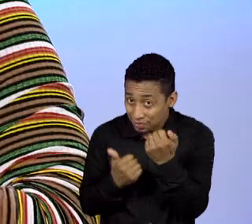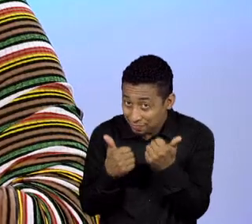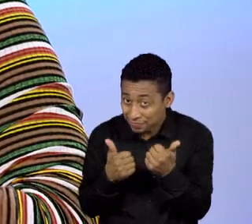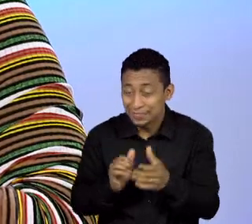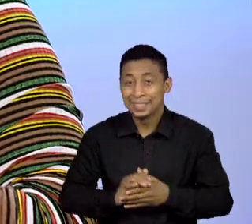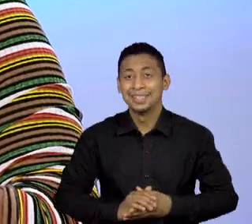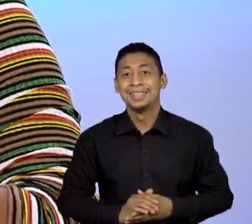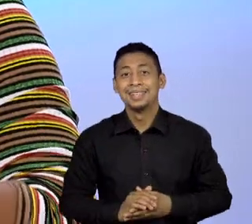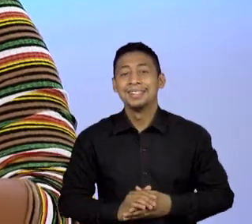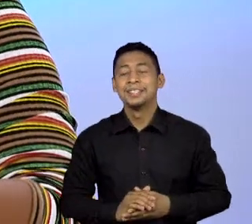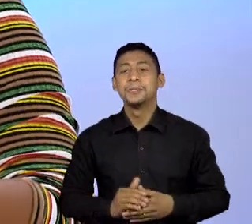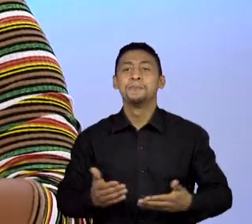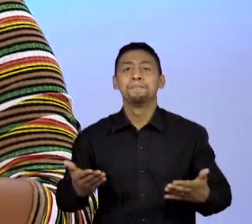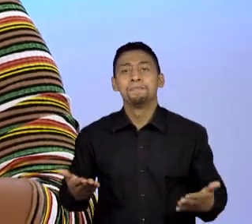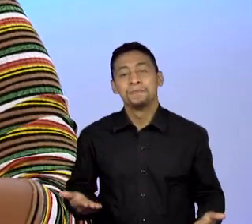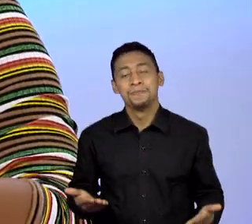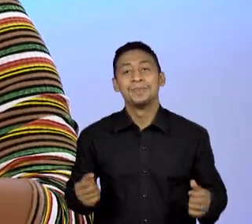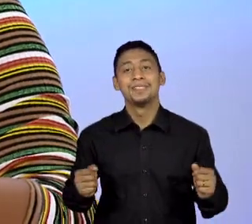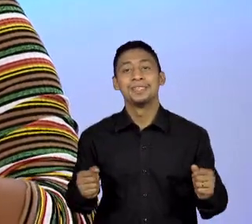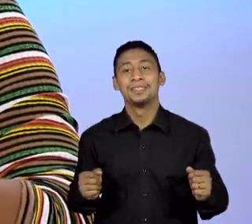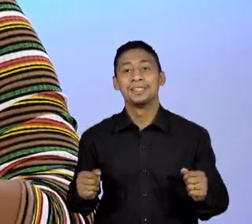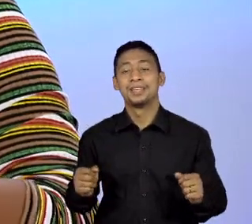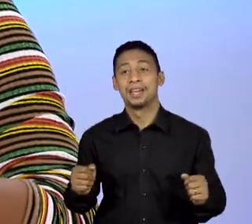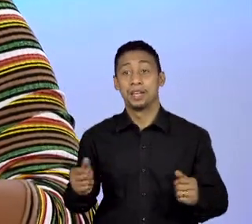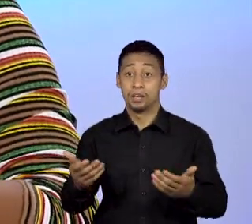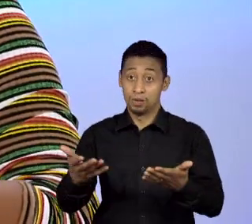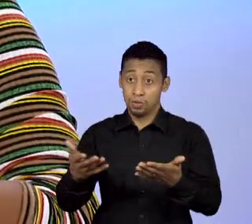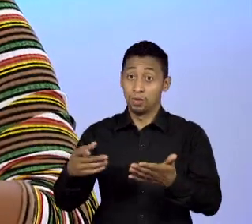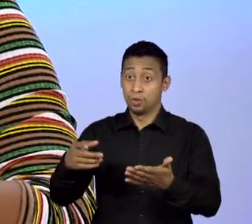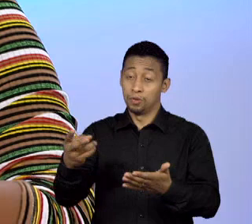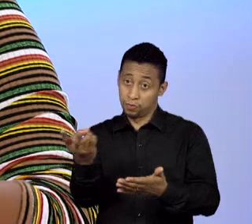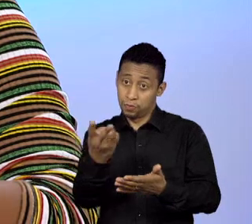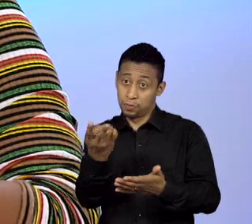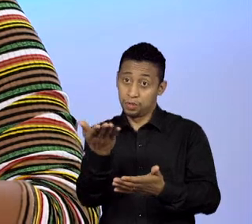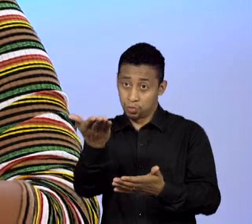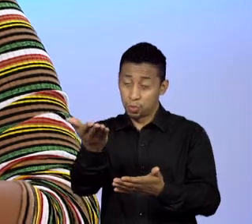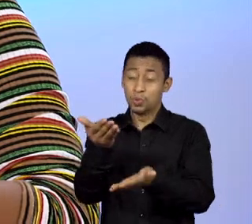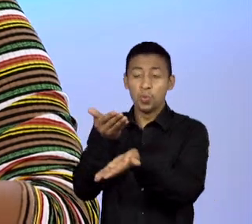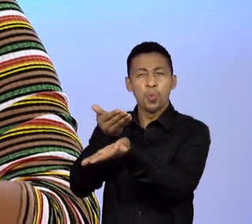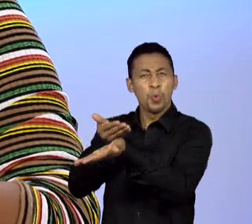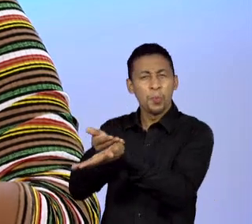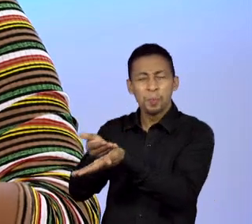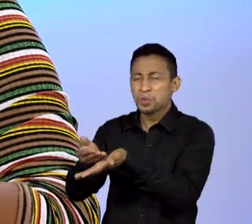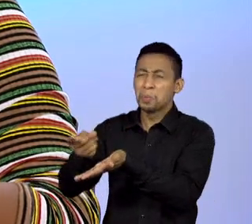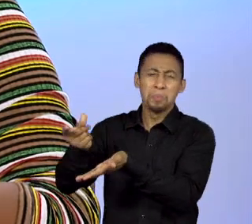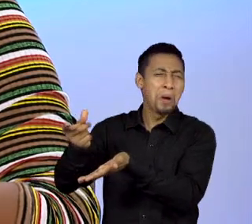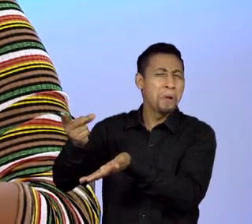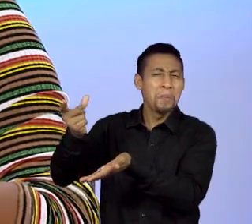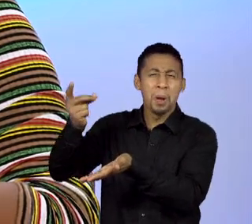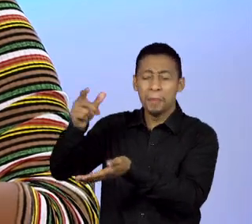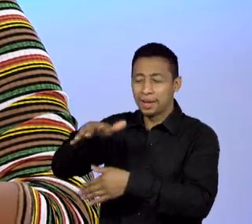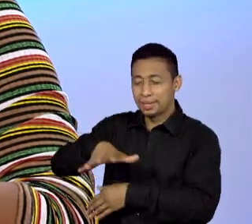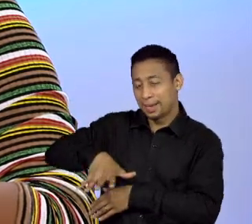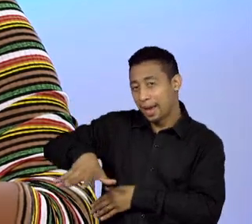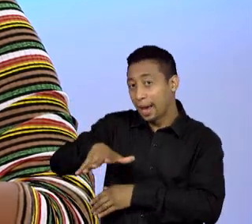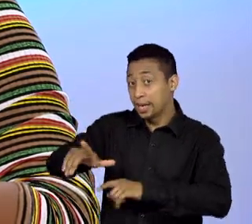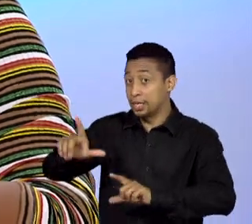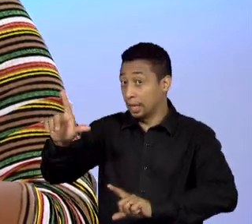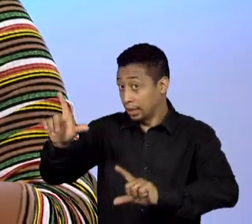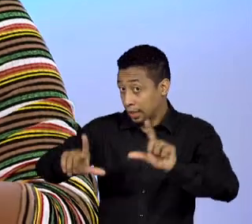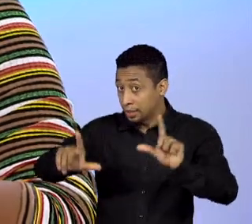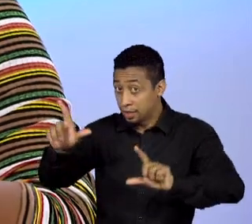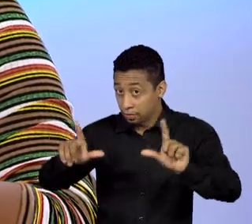Então, eu queria... Vocês foram um dos precursores, né, na TV, no sentido de